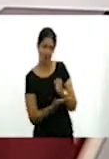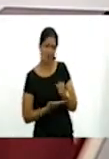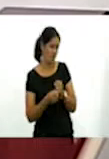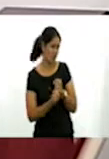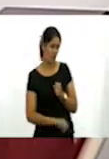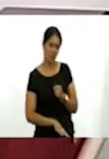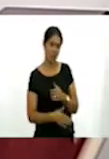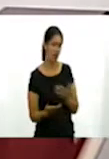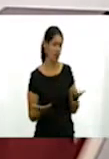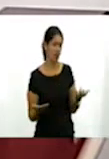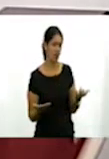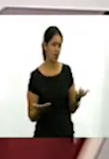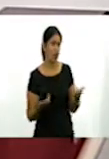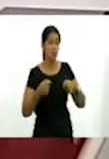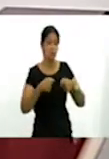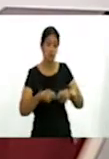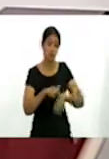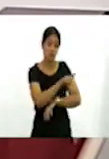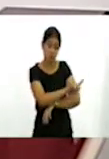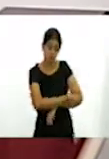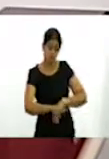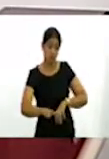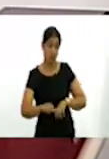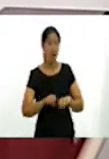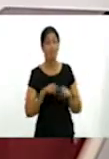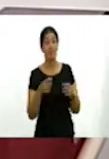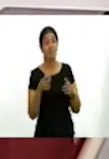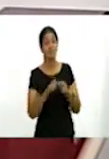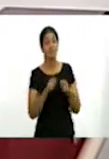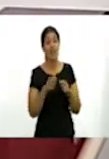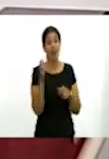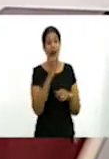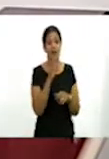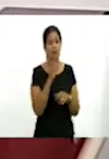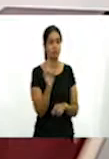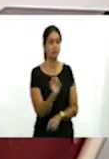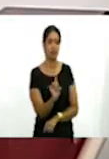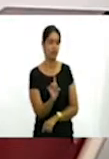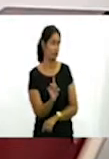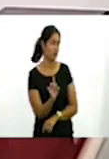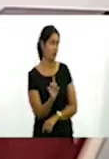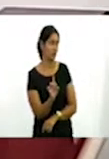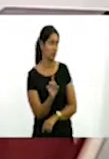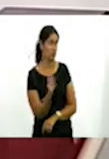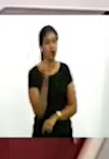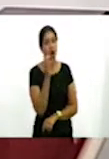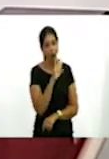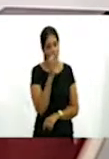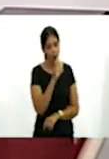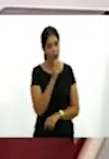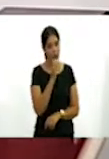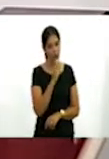deu à caa acabadora aqui ah mas eu quero fazer porque eu quero ter a coisa aconteça rápido não sei se é porque o carnaval tá batendo na porta